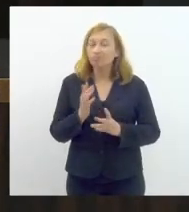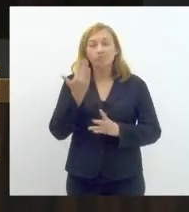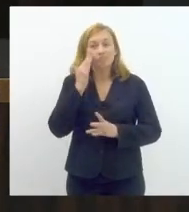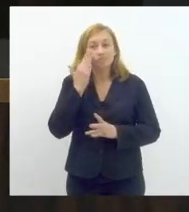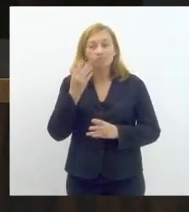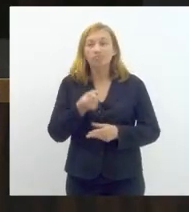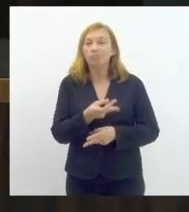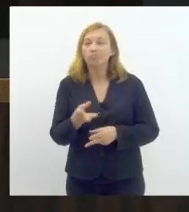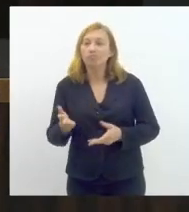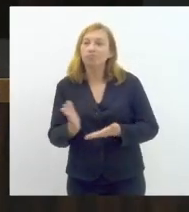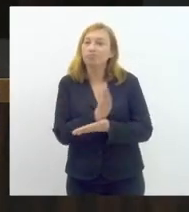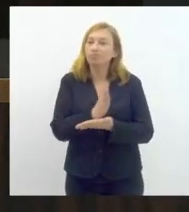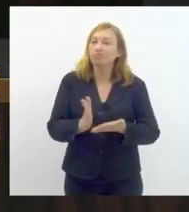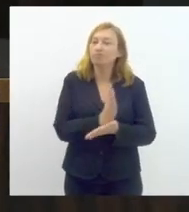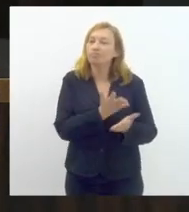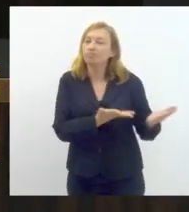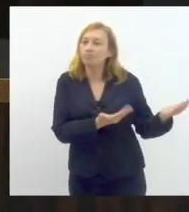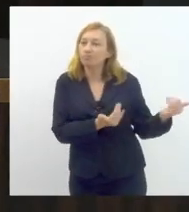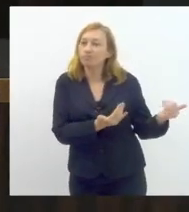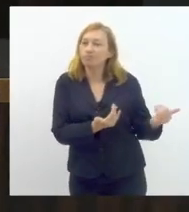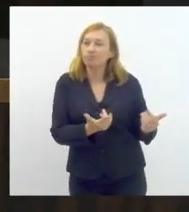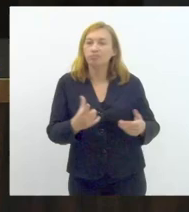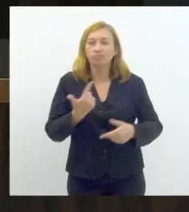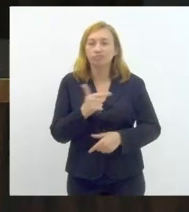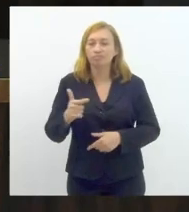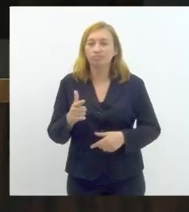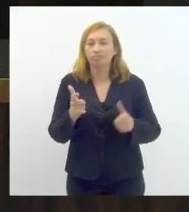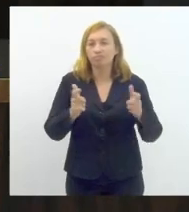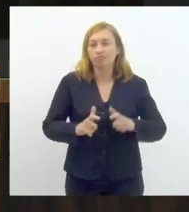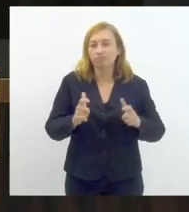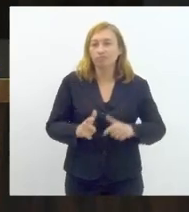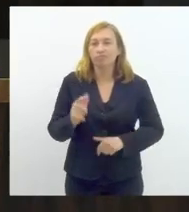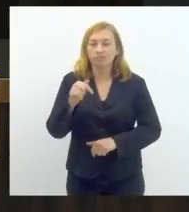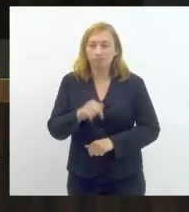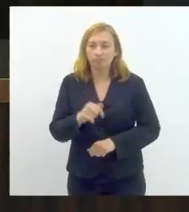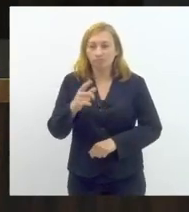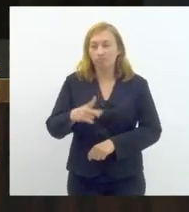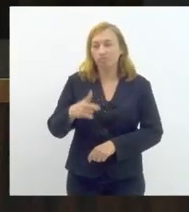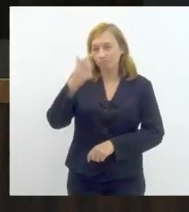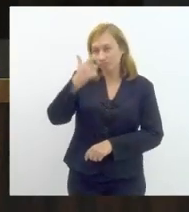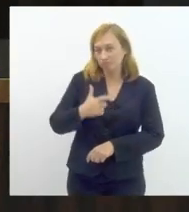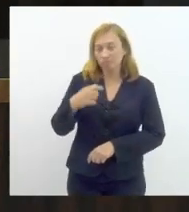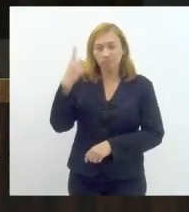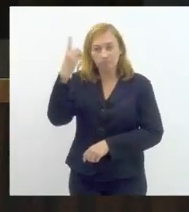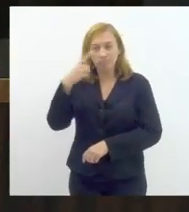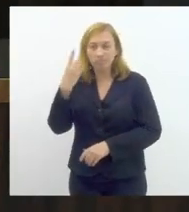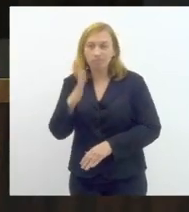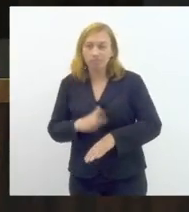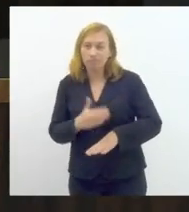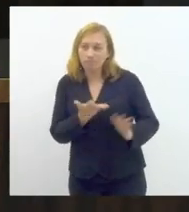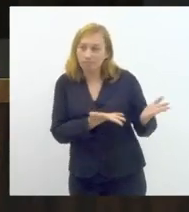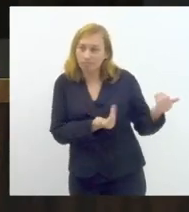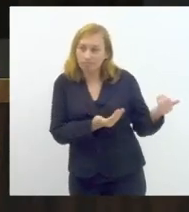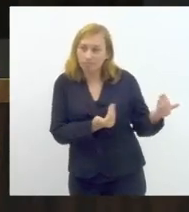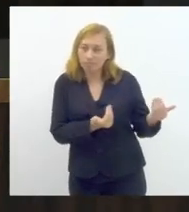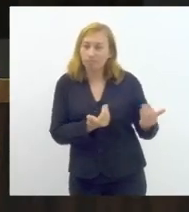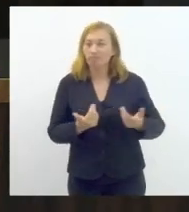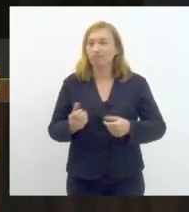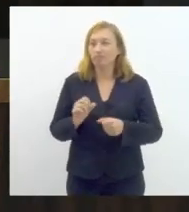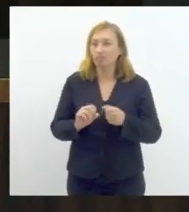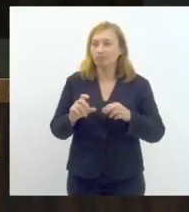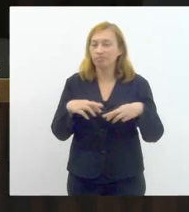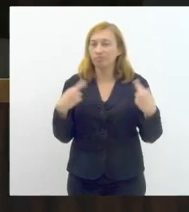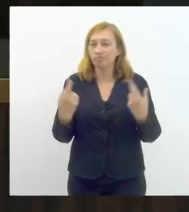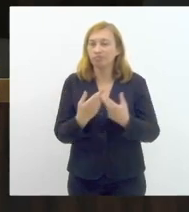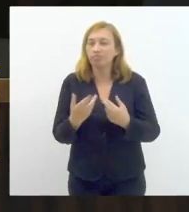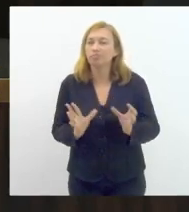quanto muitas vezes a nossa juventude não tem espaço. Aqui, por ser a deputada estadual mais jovem, quando fazemos